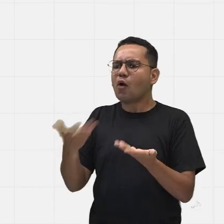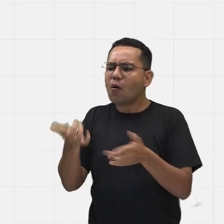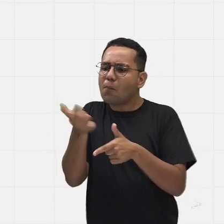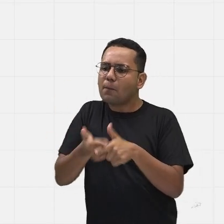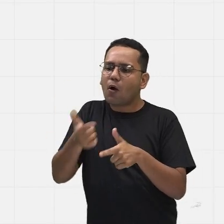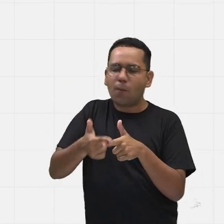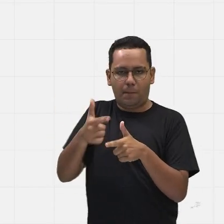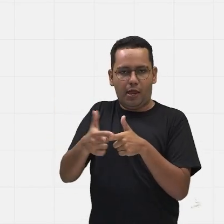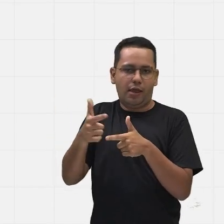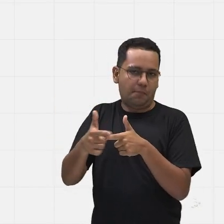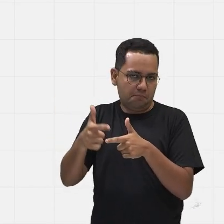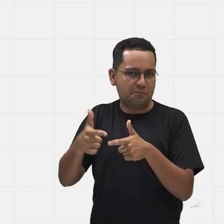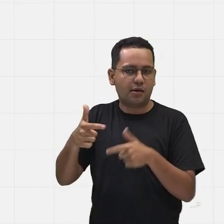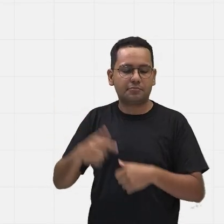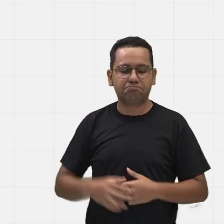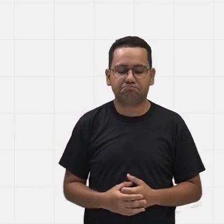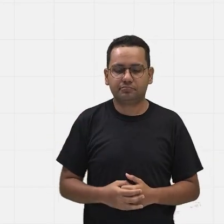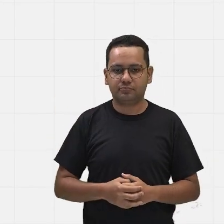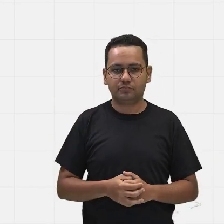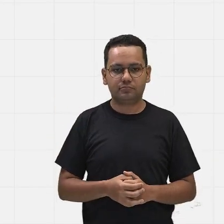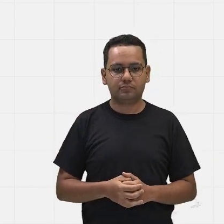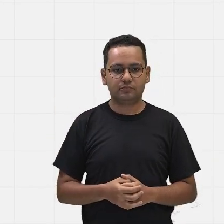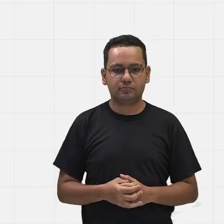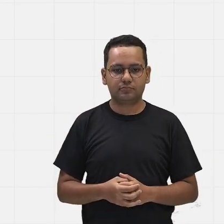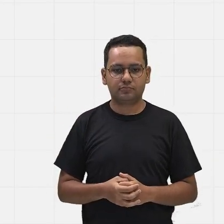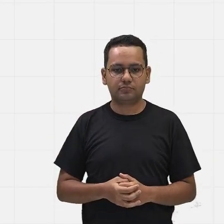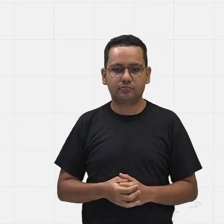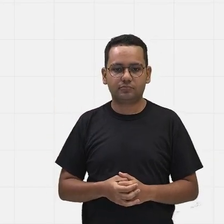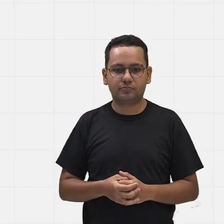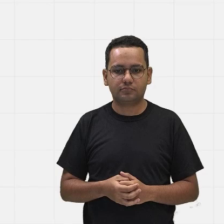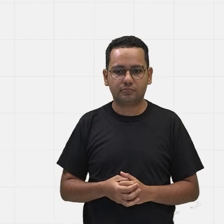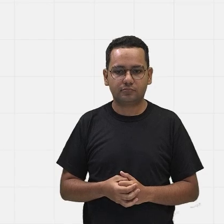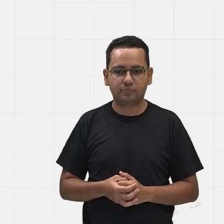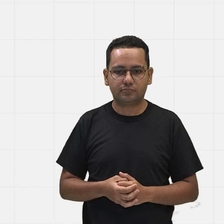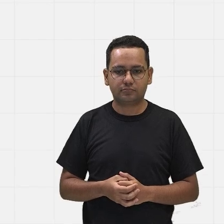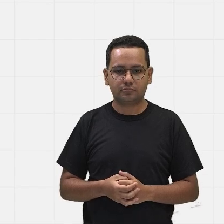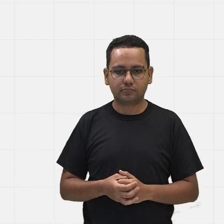ocorrendo. Ok, seguinte.